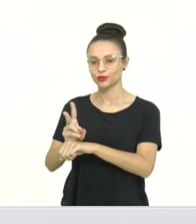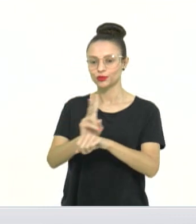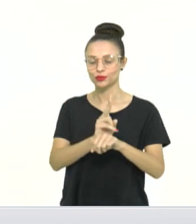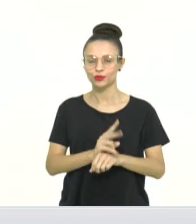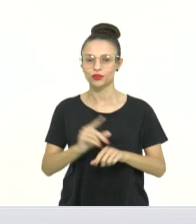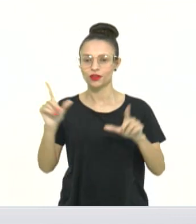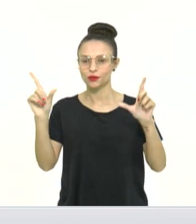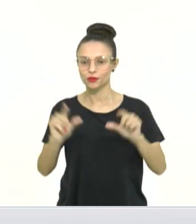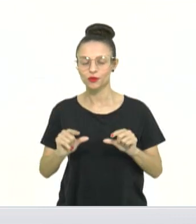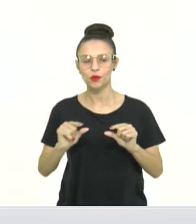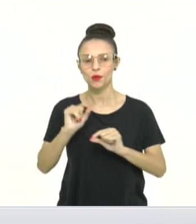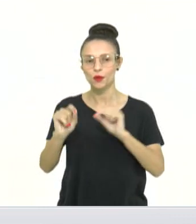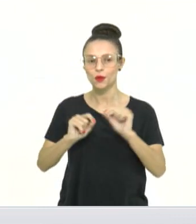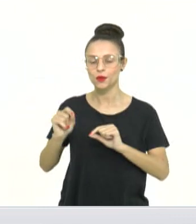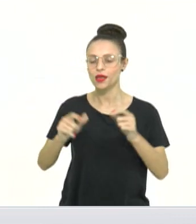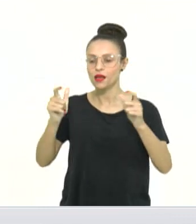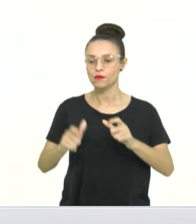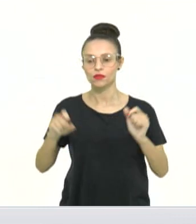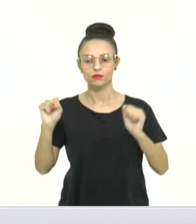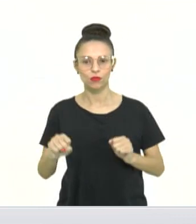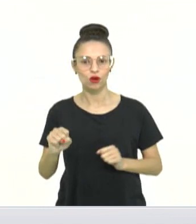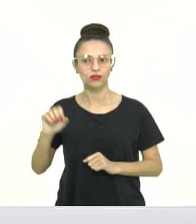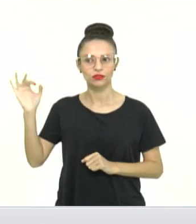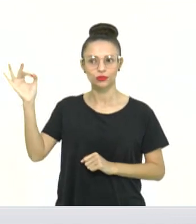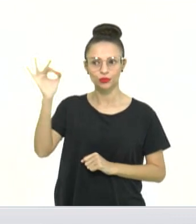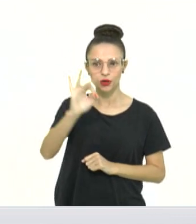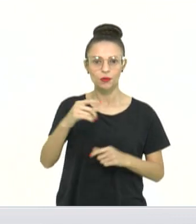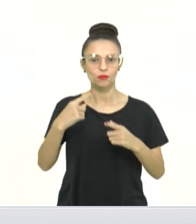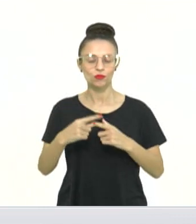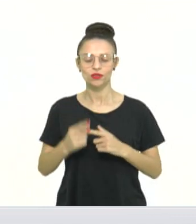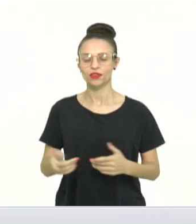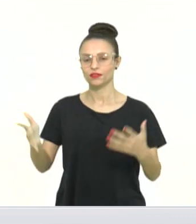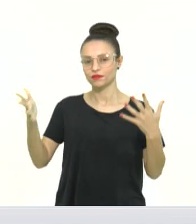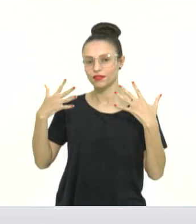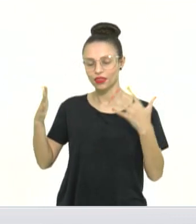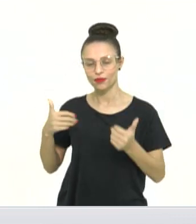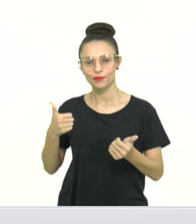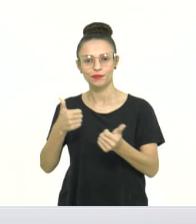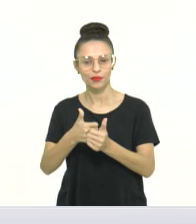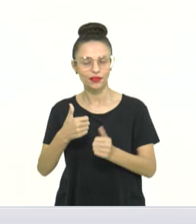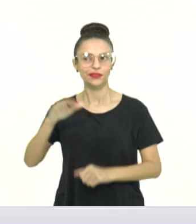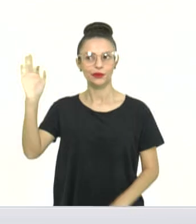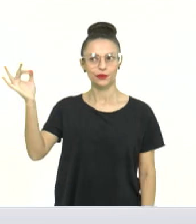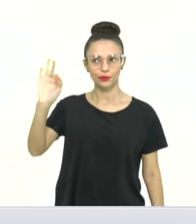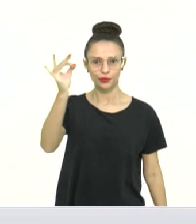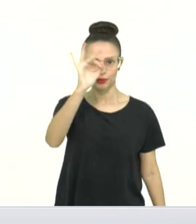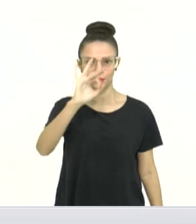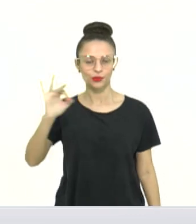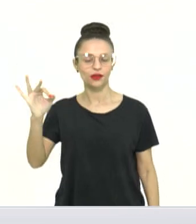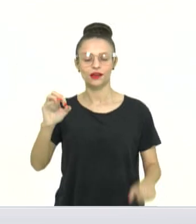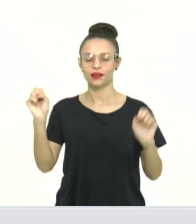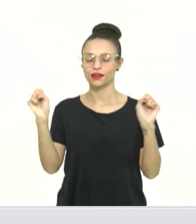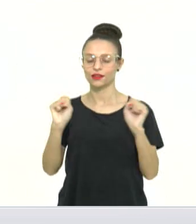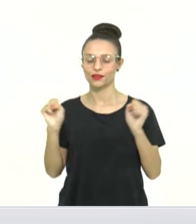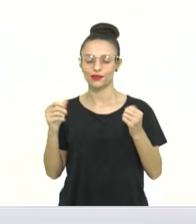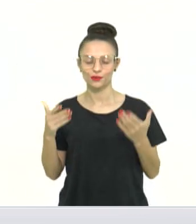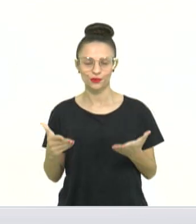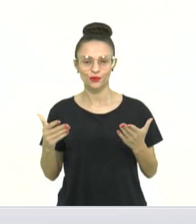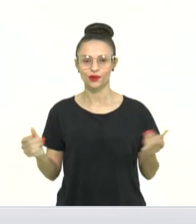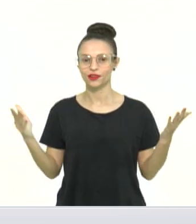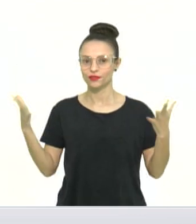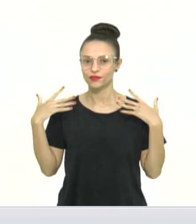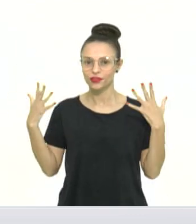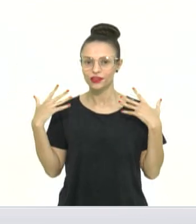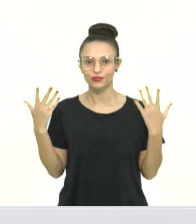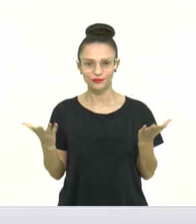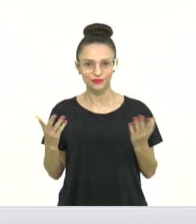com os criadores de mosquito, porque o verão está chegando e o Aedes aegypti adora essa estação do ano.